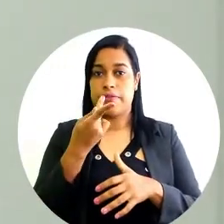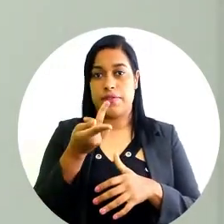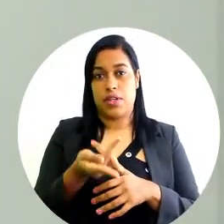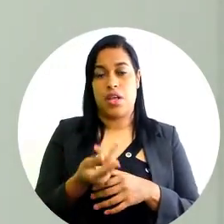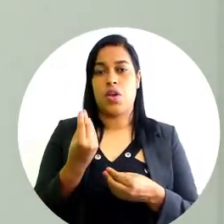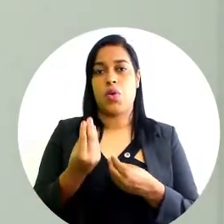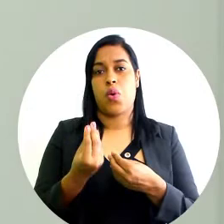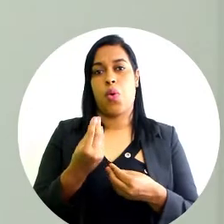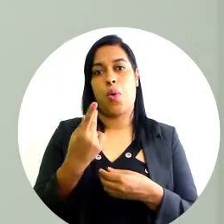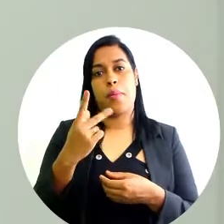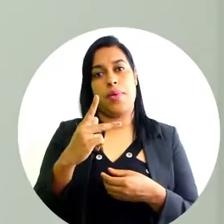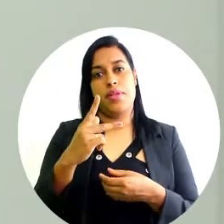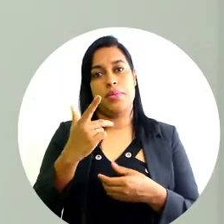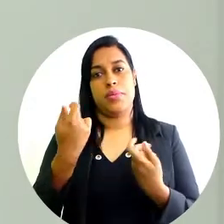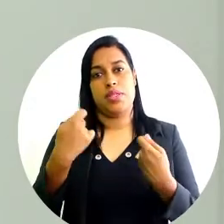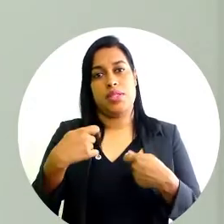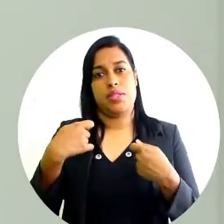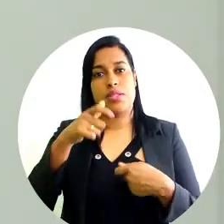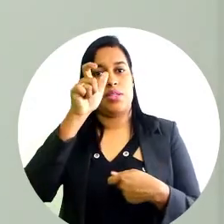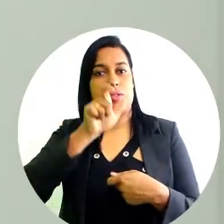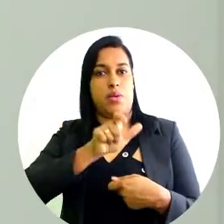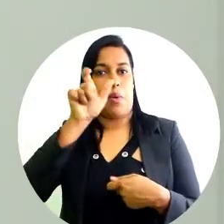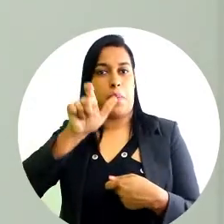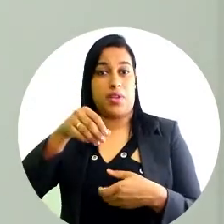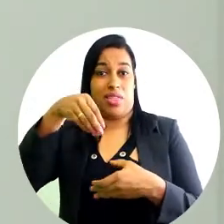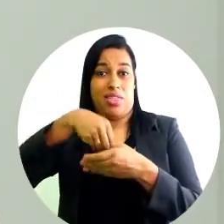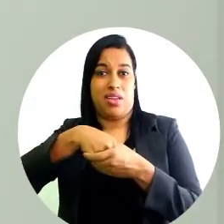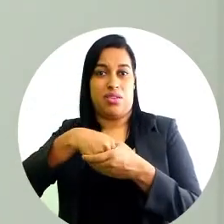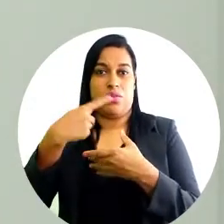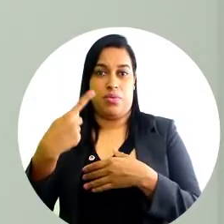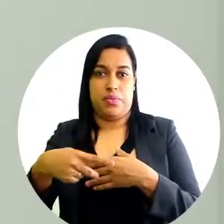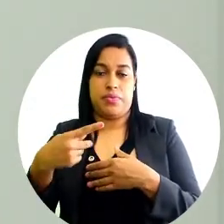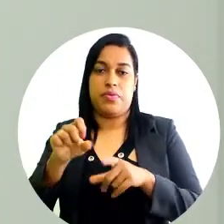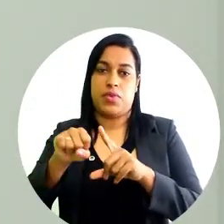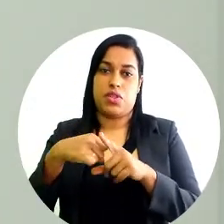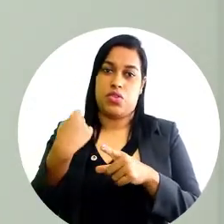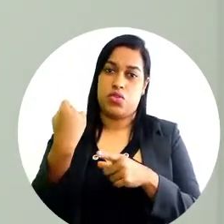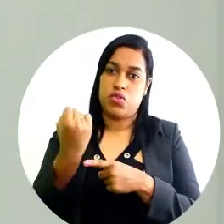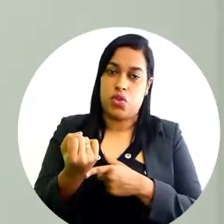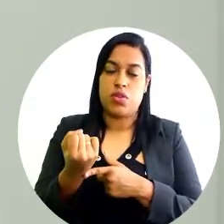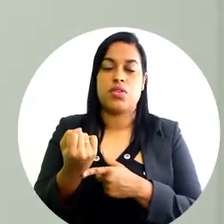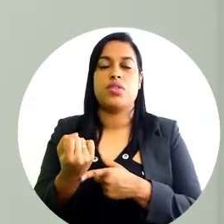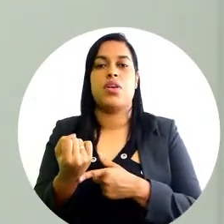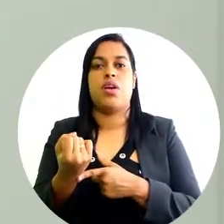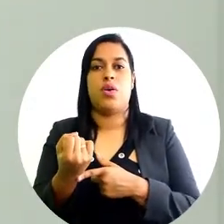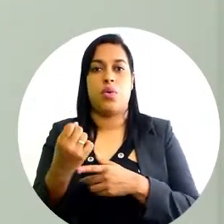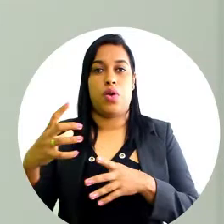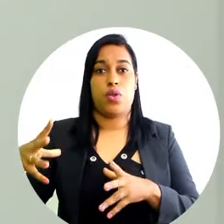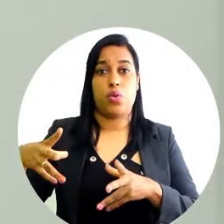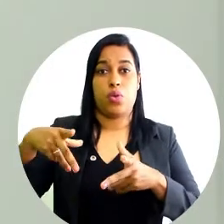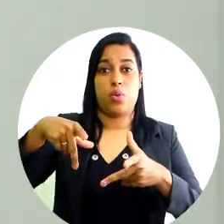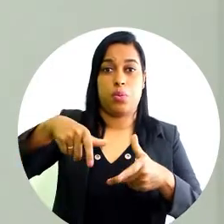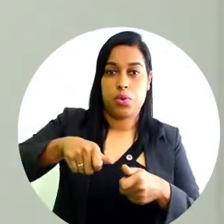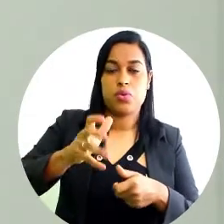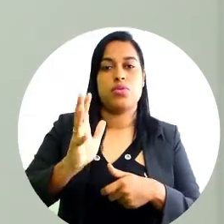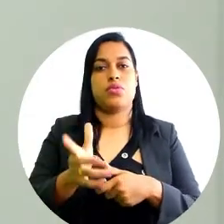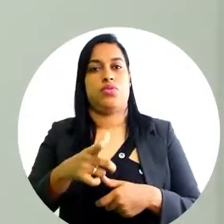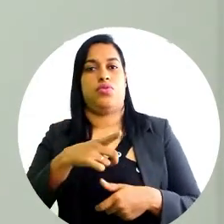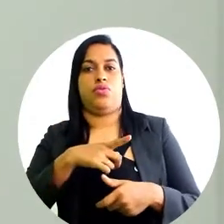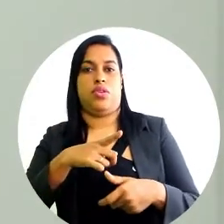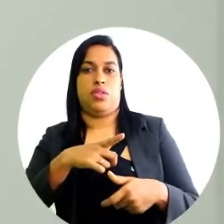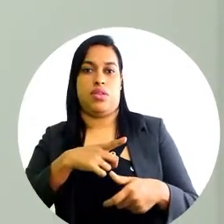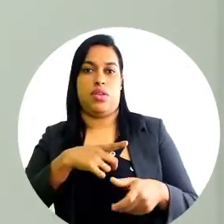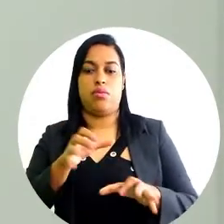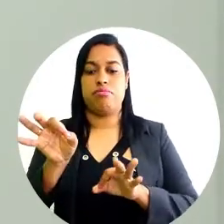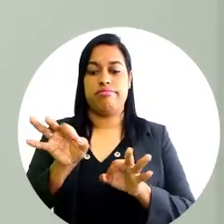que ele vai falar e como ele deve se comportar dentro desse ambiente social, dentro do mundo que